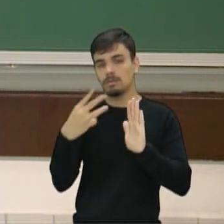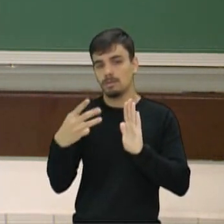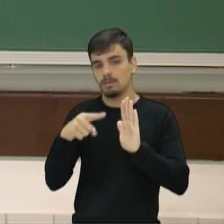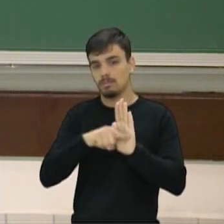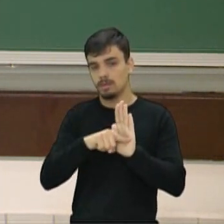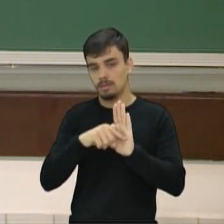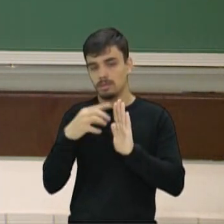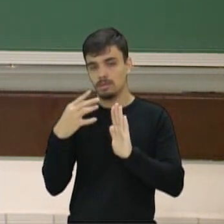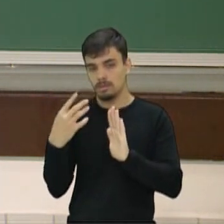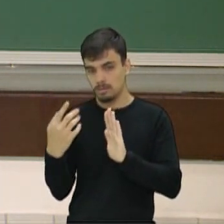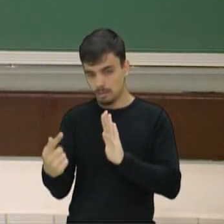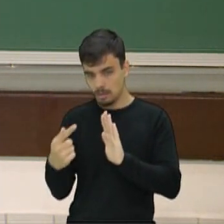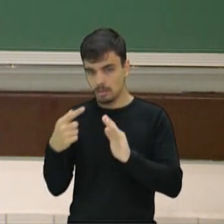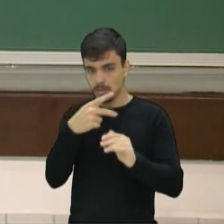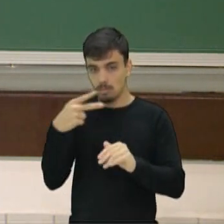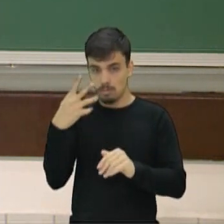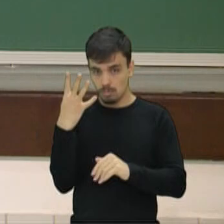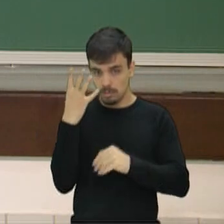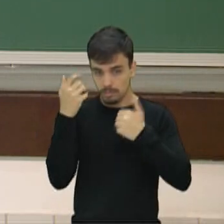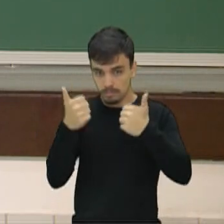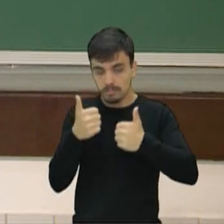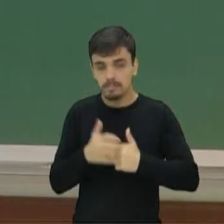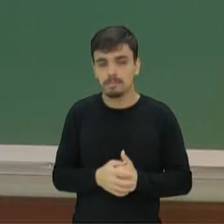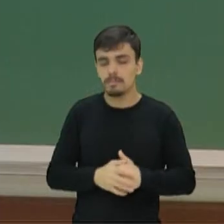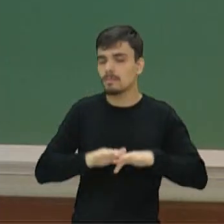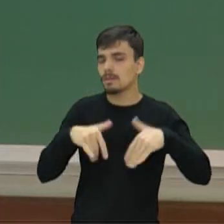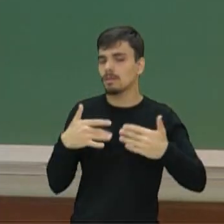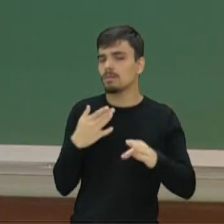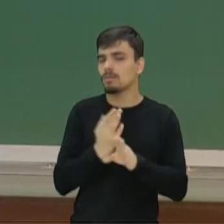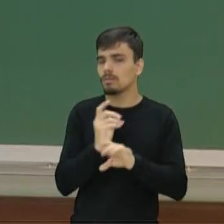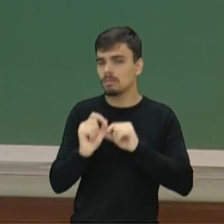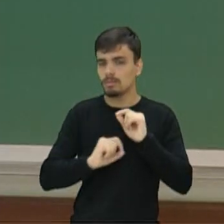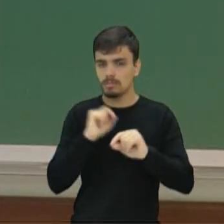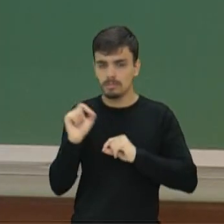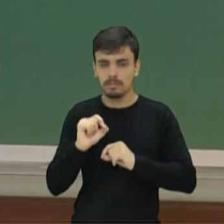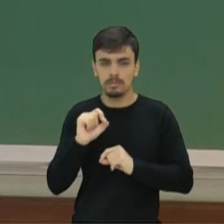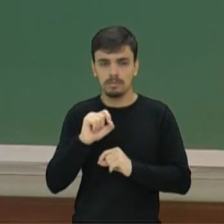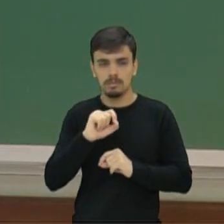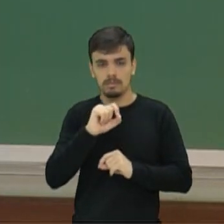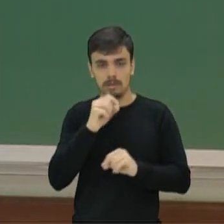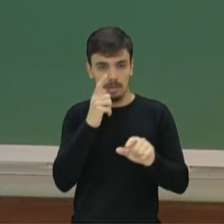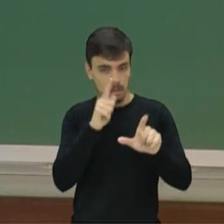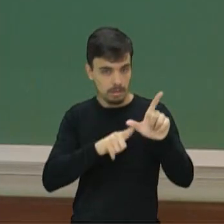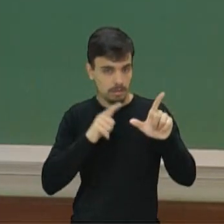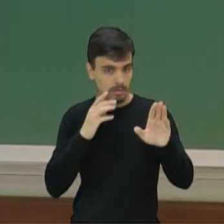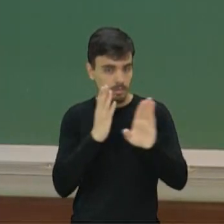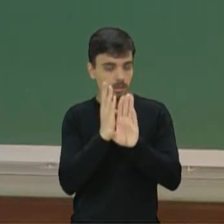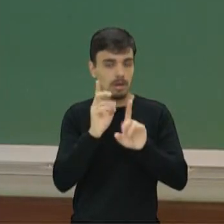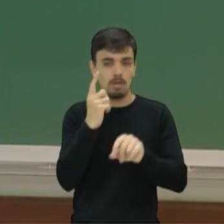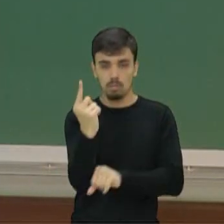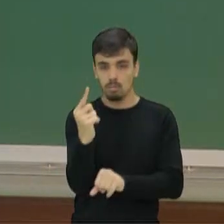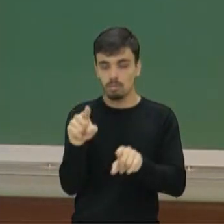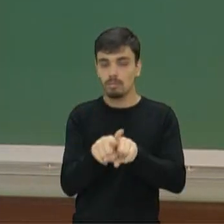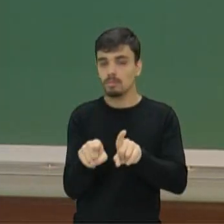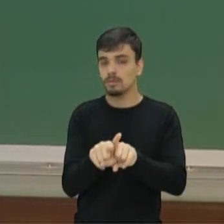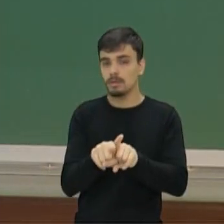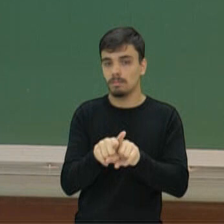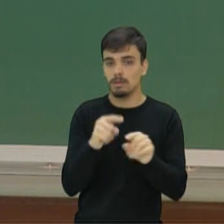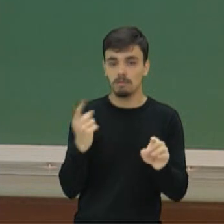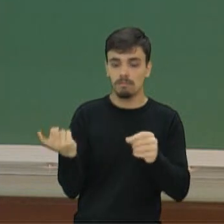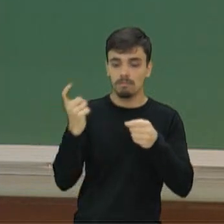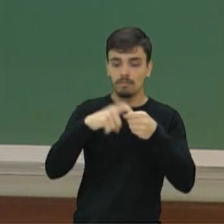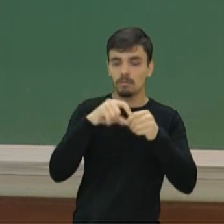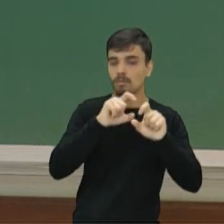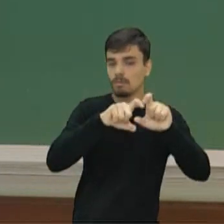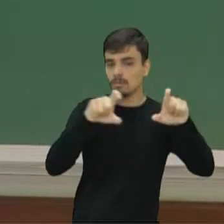dar 4. Beleza? Então, assim, eu achei a minha incógnita U, logo eu volto na equação